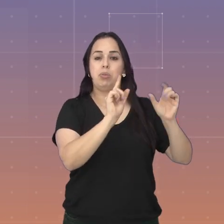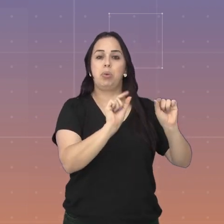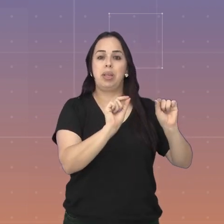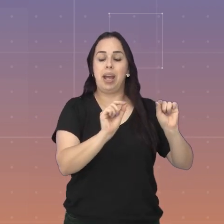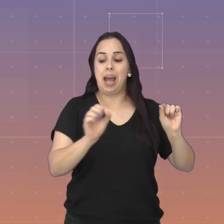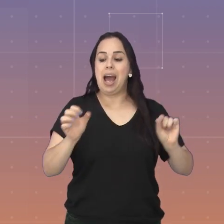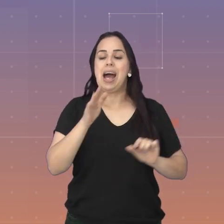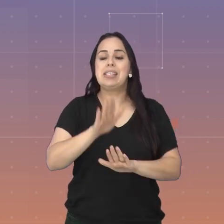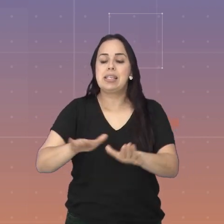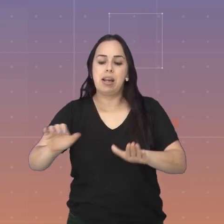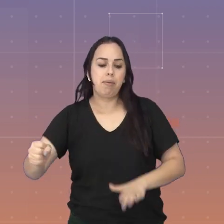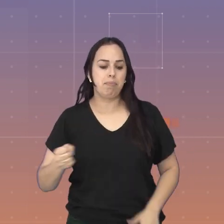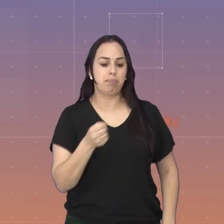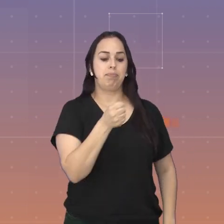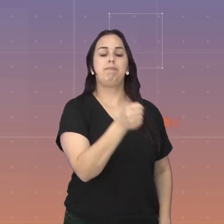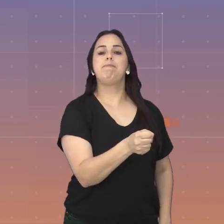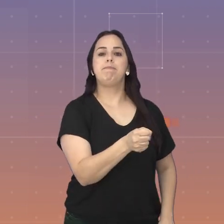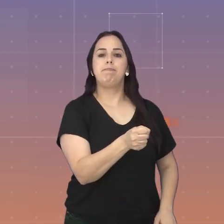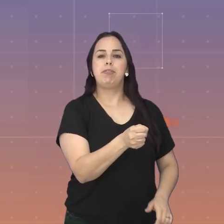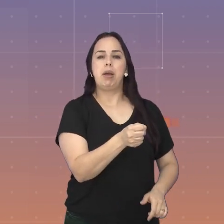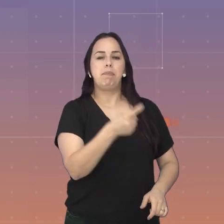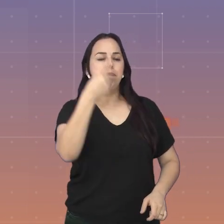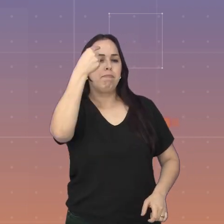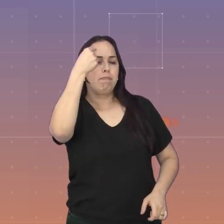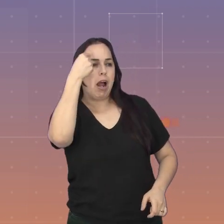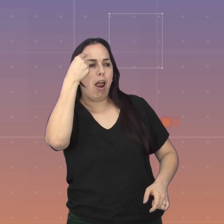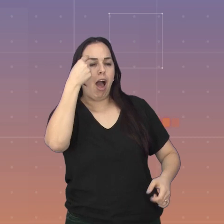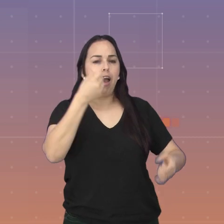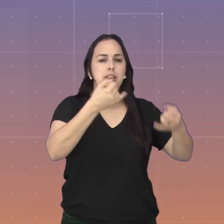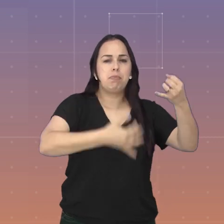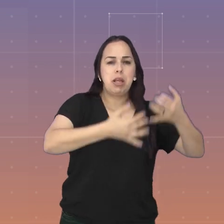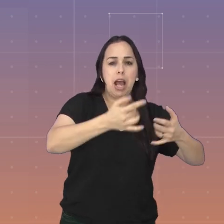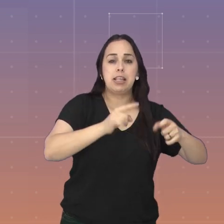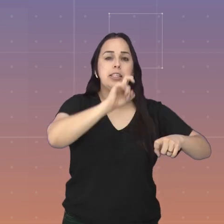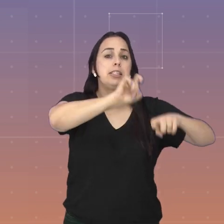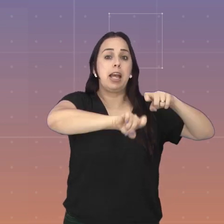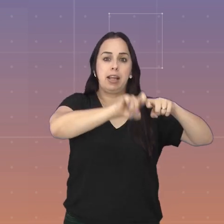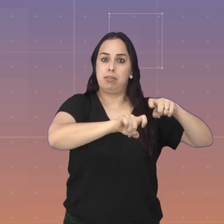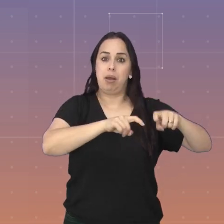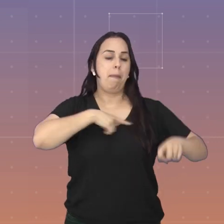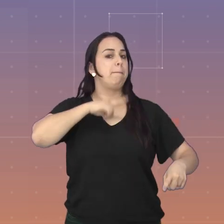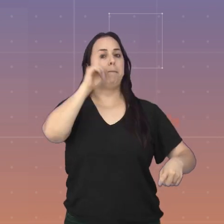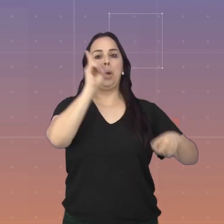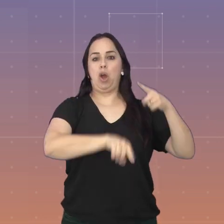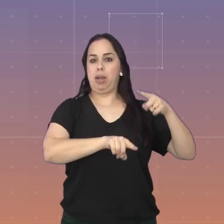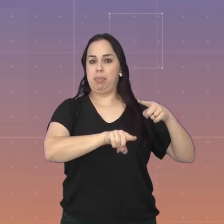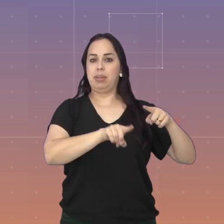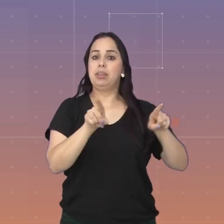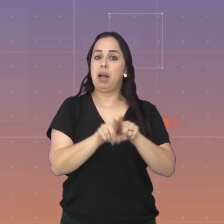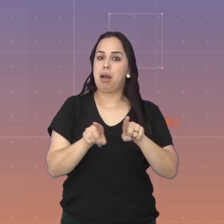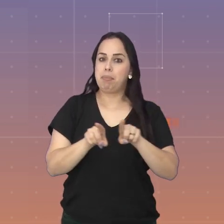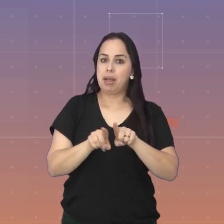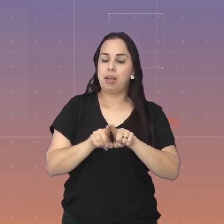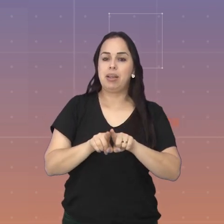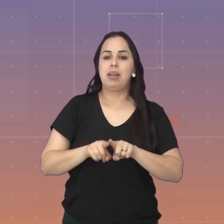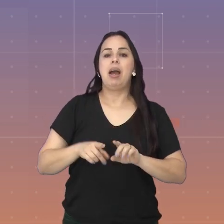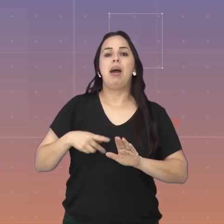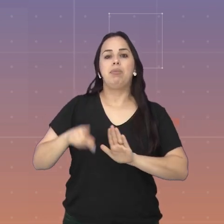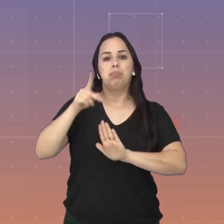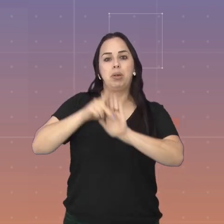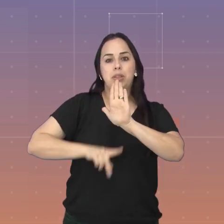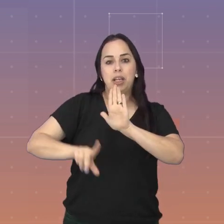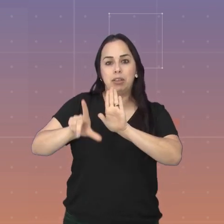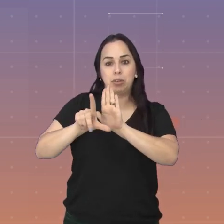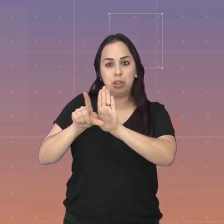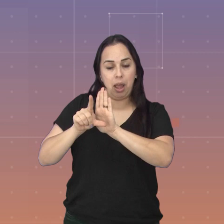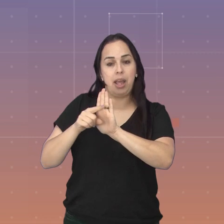indireta a sexualização de crianças e adolescentes. A legislação vem como apoio às leis e ações de proteção,